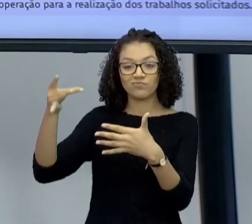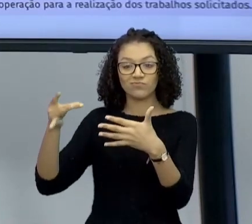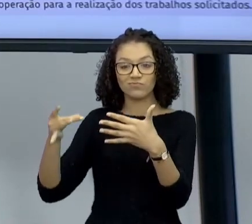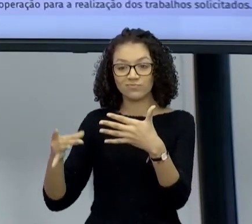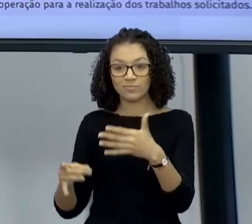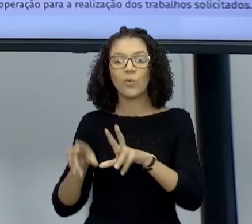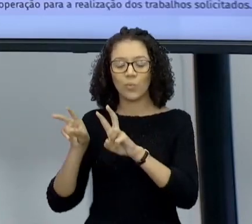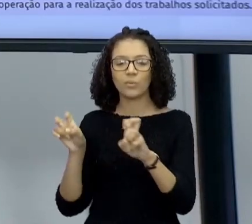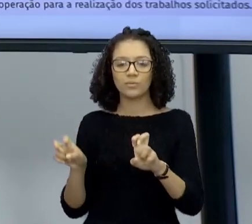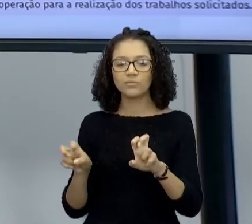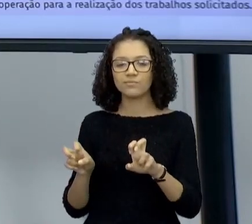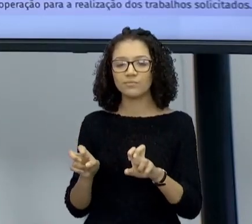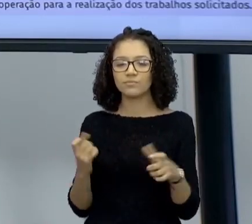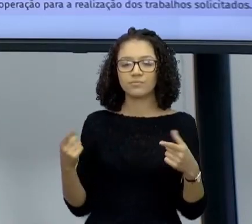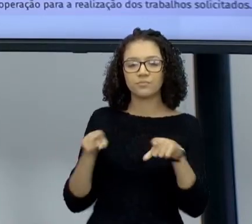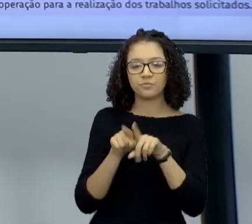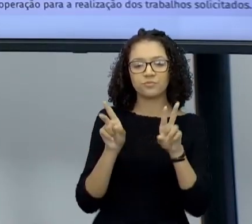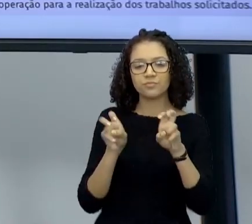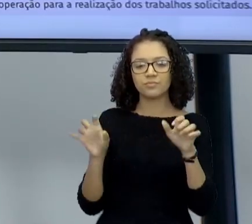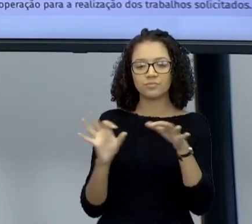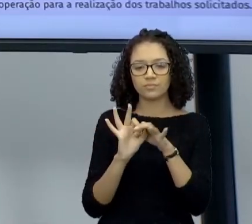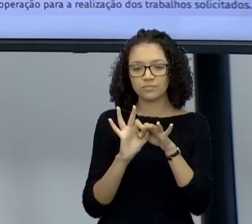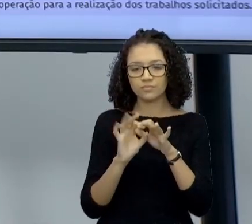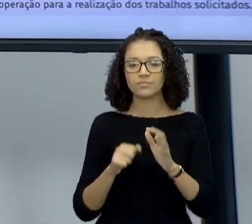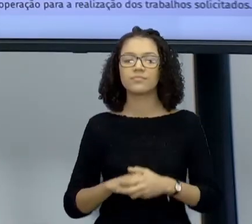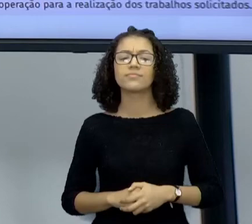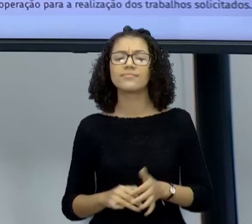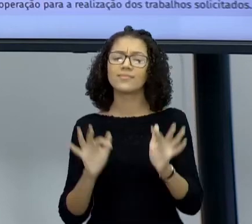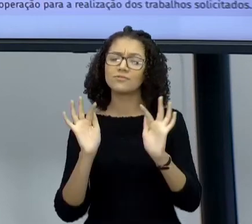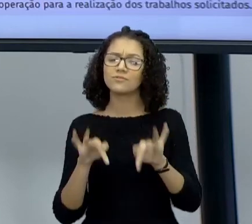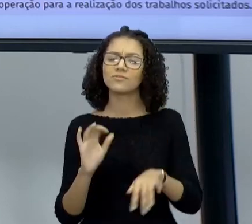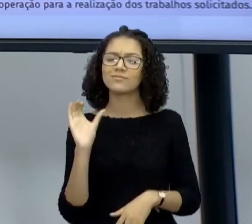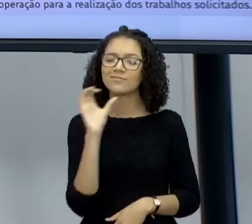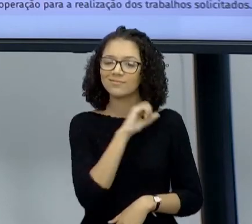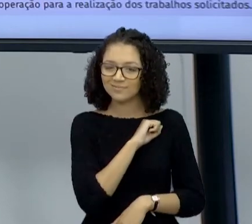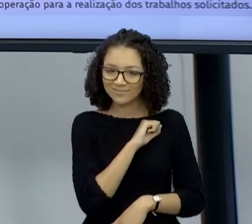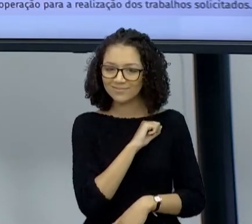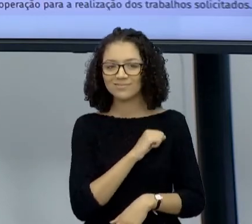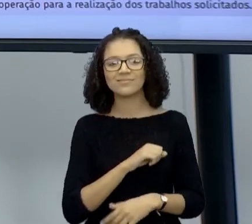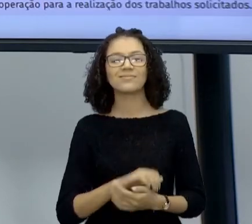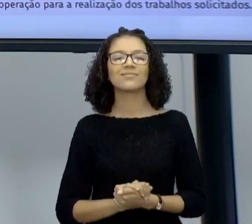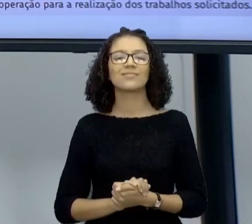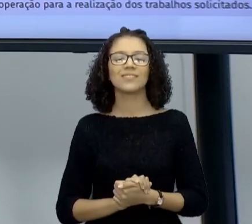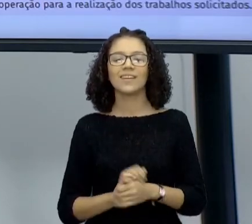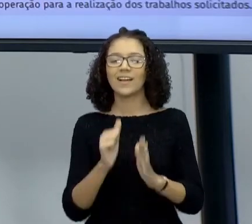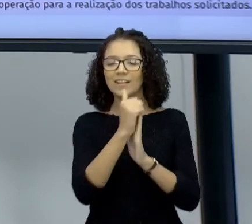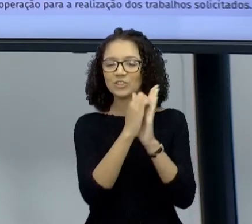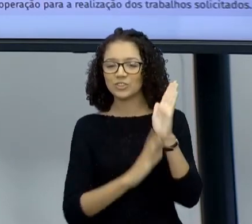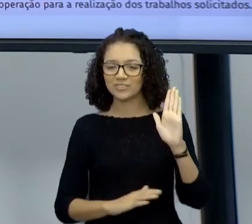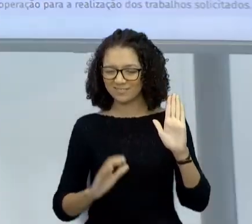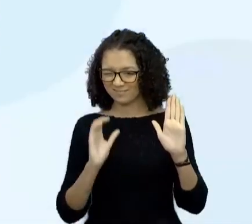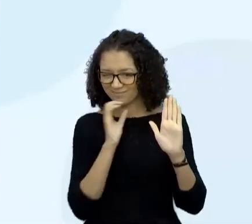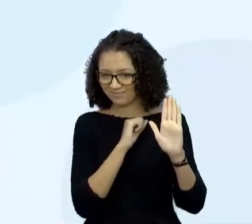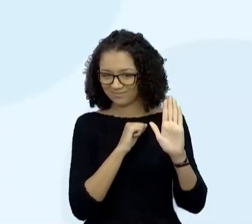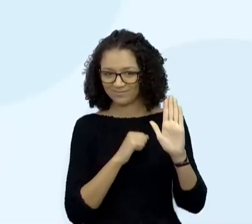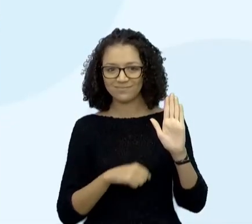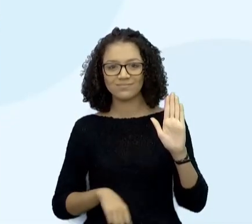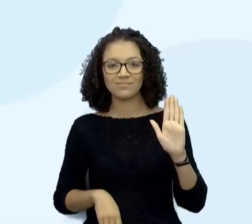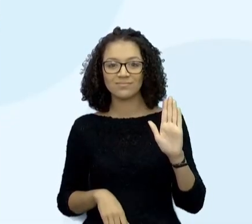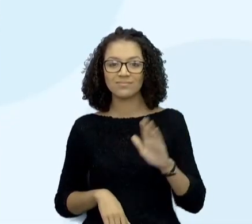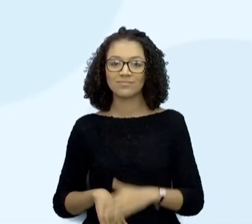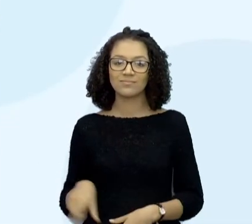nossa relação, tá certo, pessoal? E aí, para finalizar de vez o componente e essa atividade, tem aí